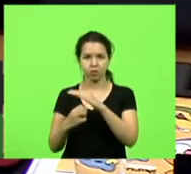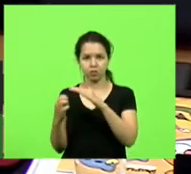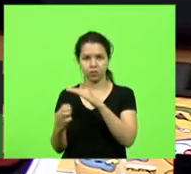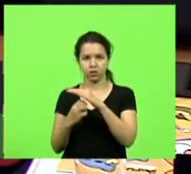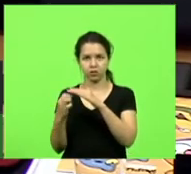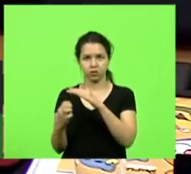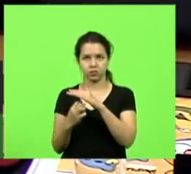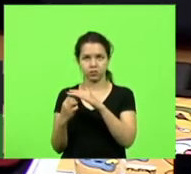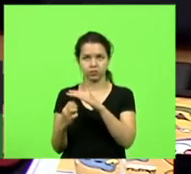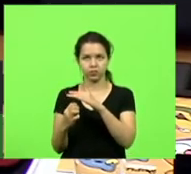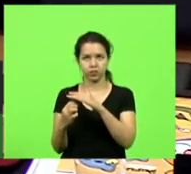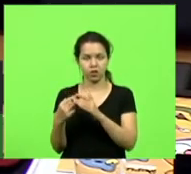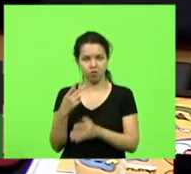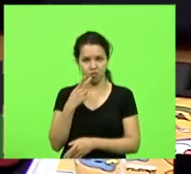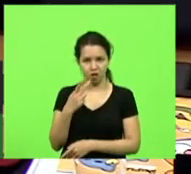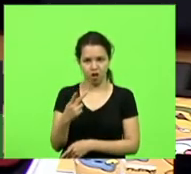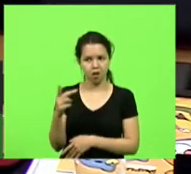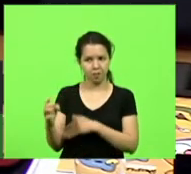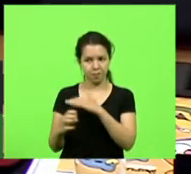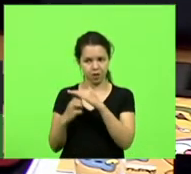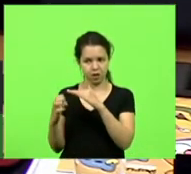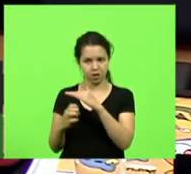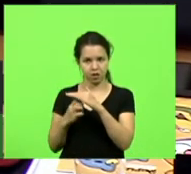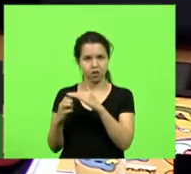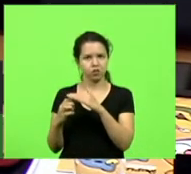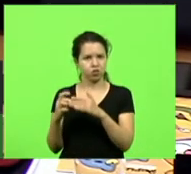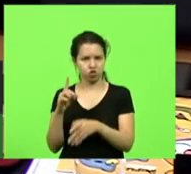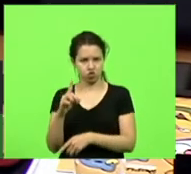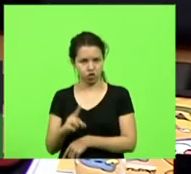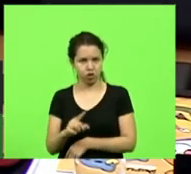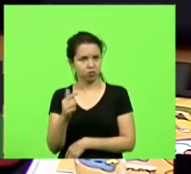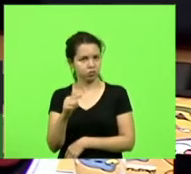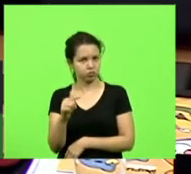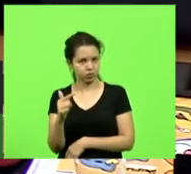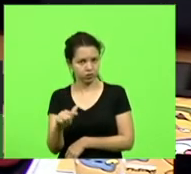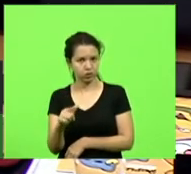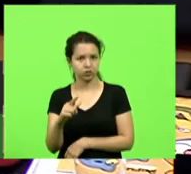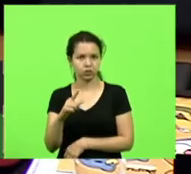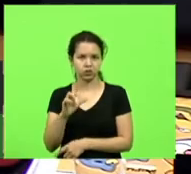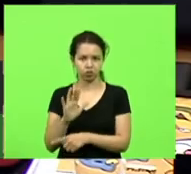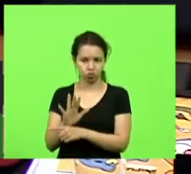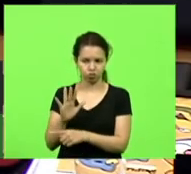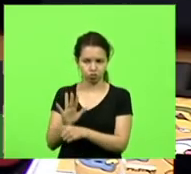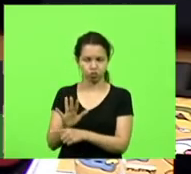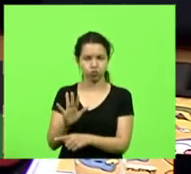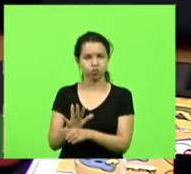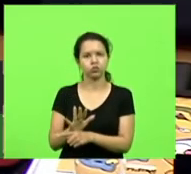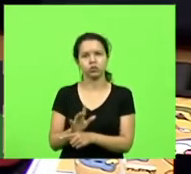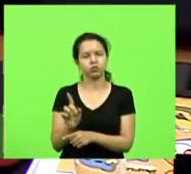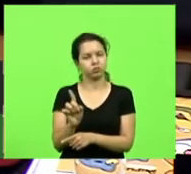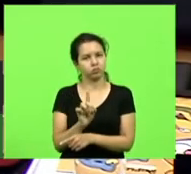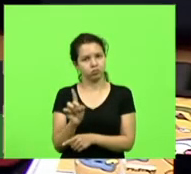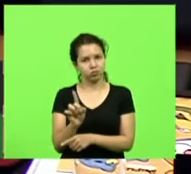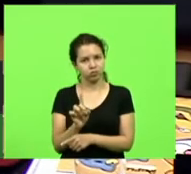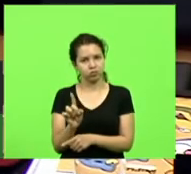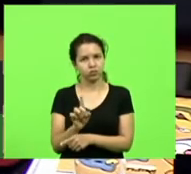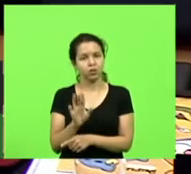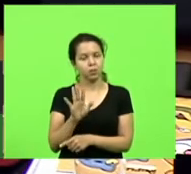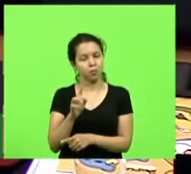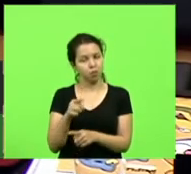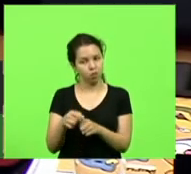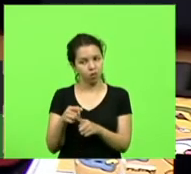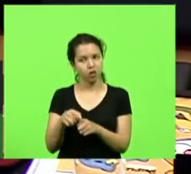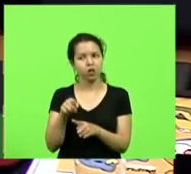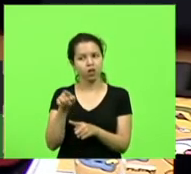que o empresário não tem o direito de ter o seu benefício, de ter o seu auxílio, né? Porque ele também tem as suas